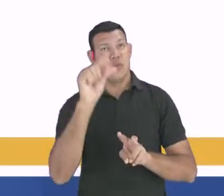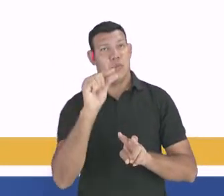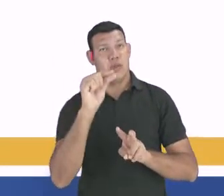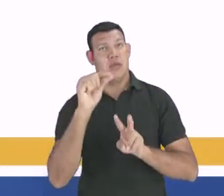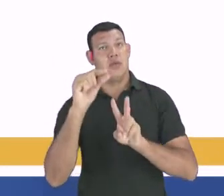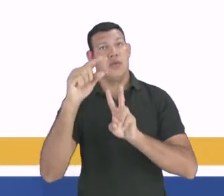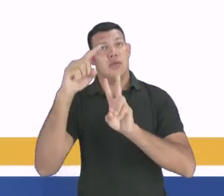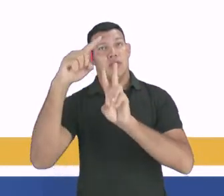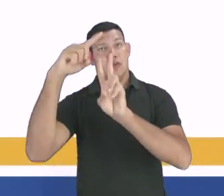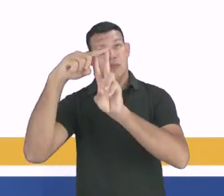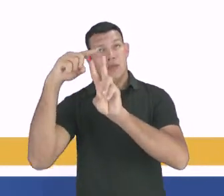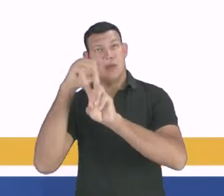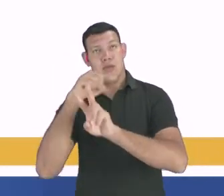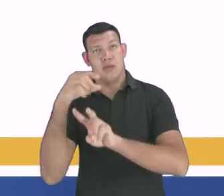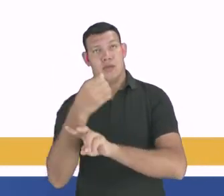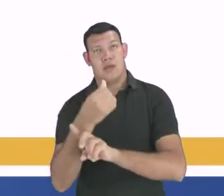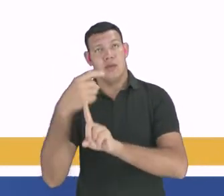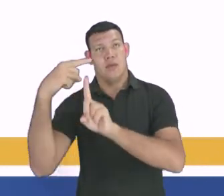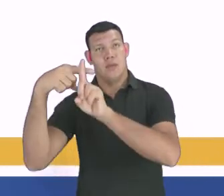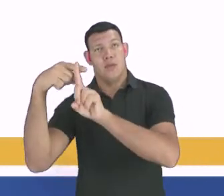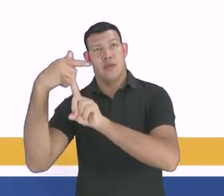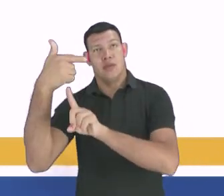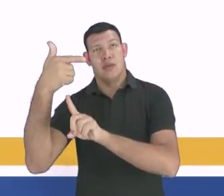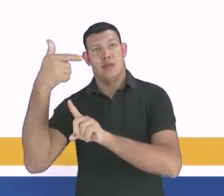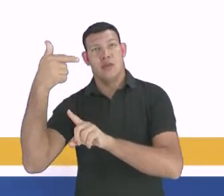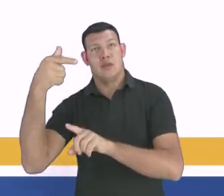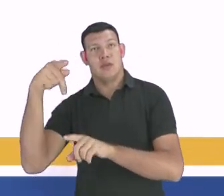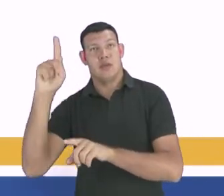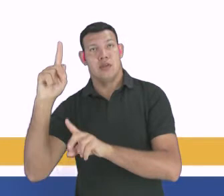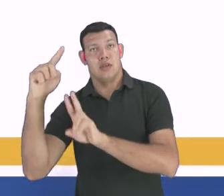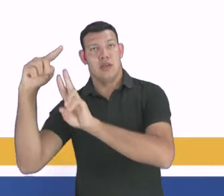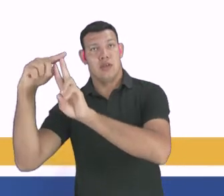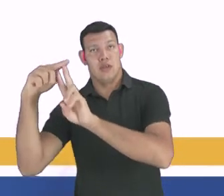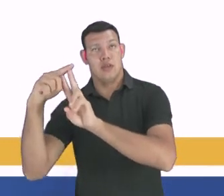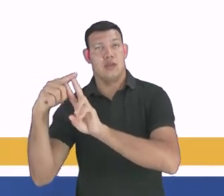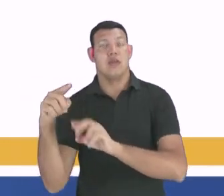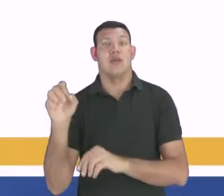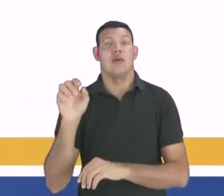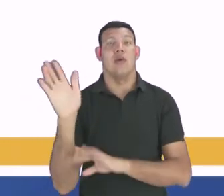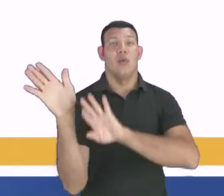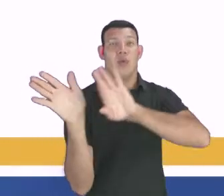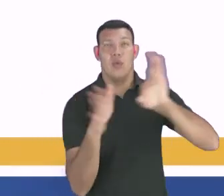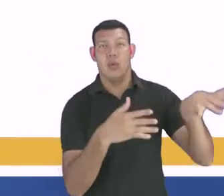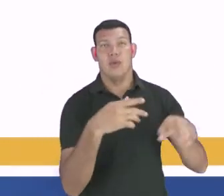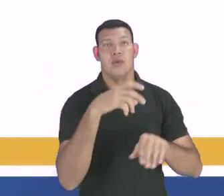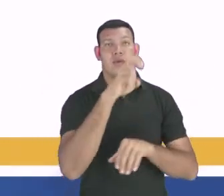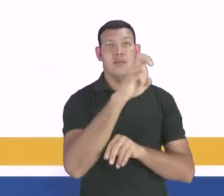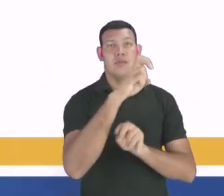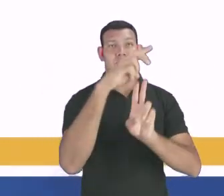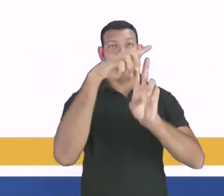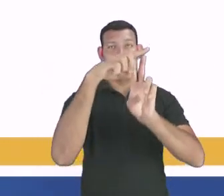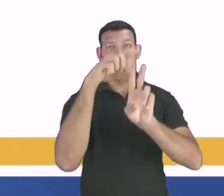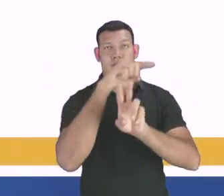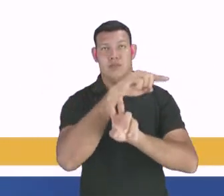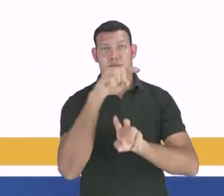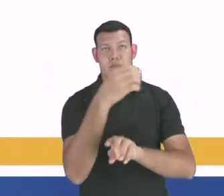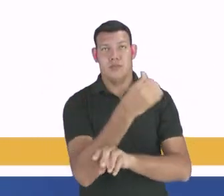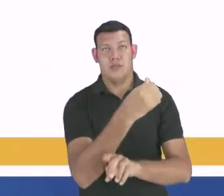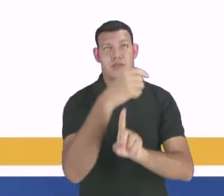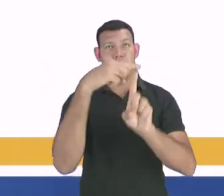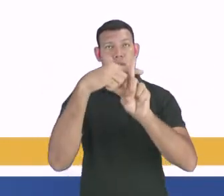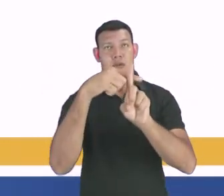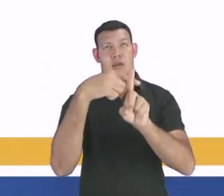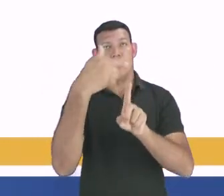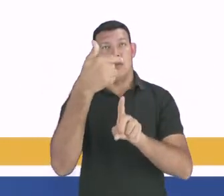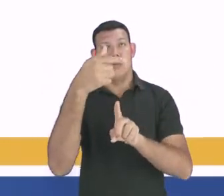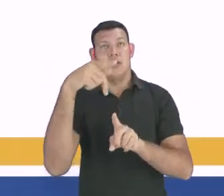mais 2kπ. E a segunda é 5π sobre 6 mais 2kπ menor que x e menor